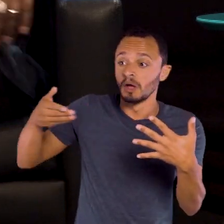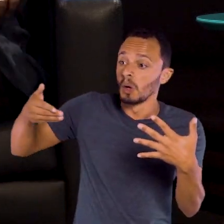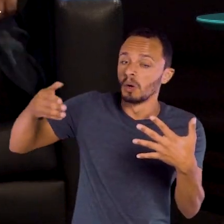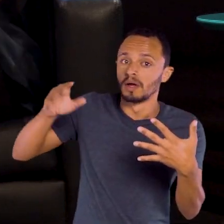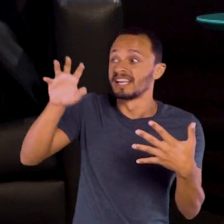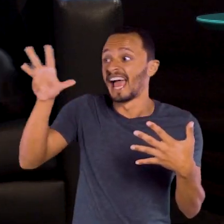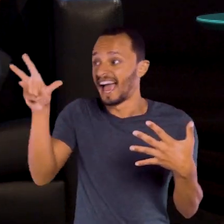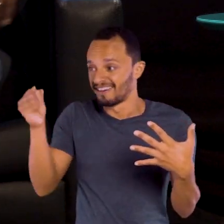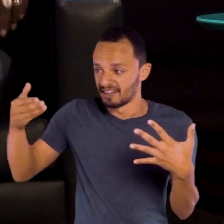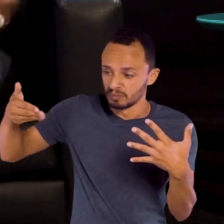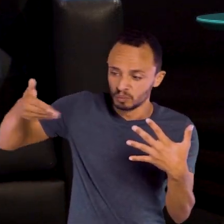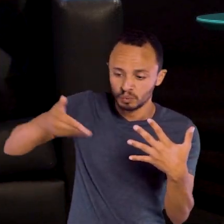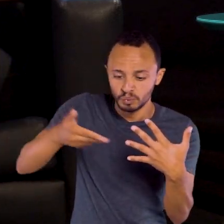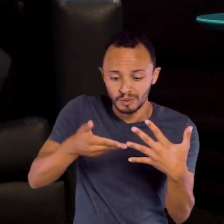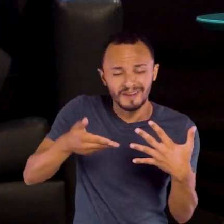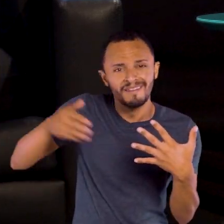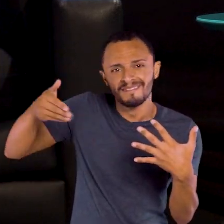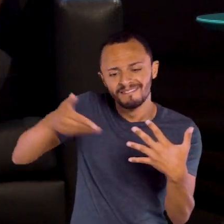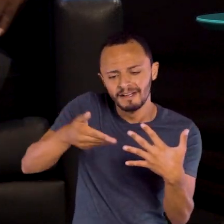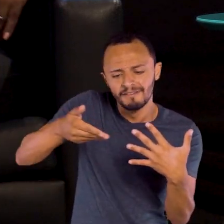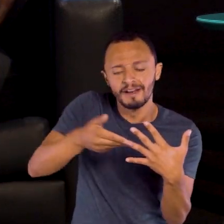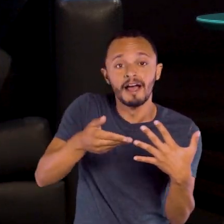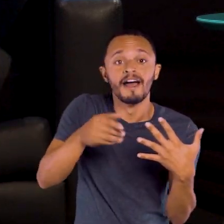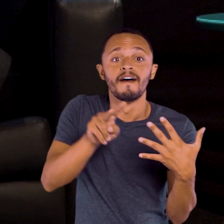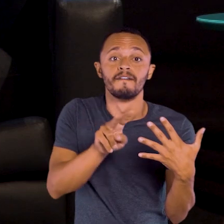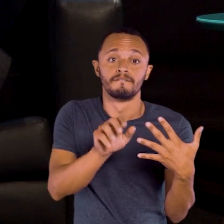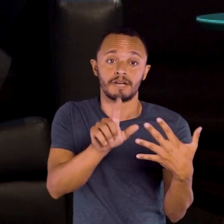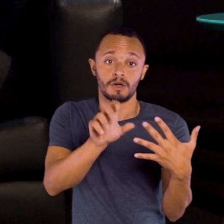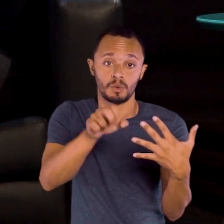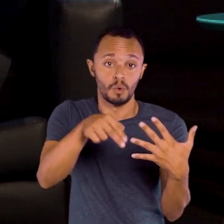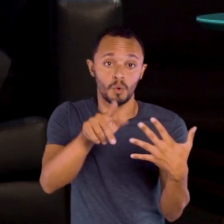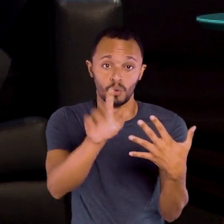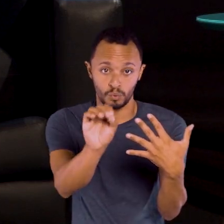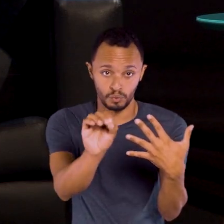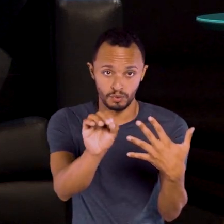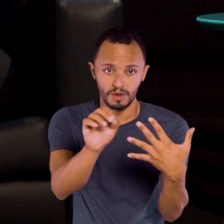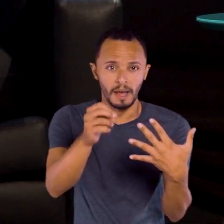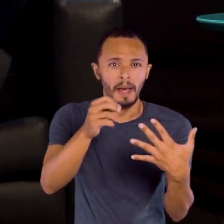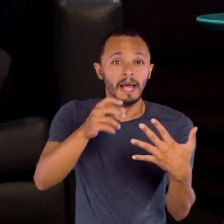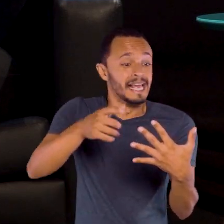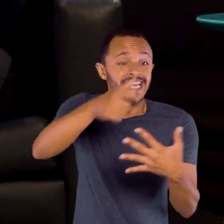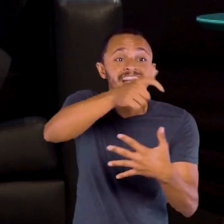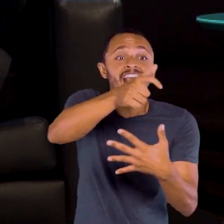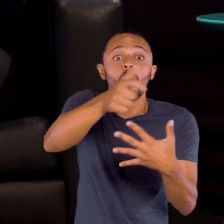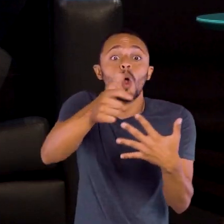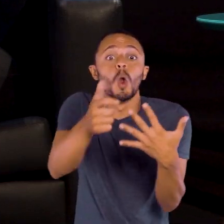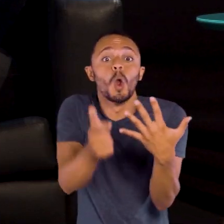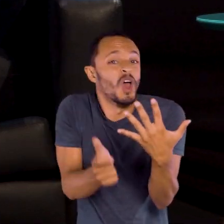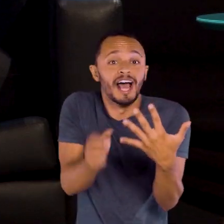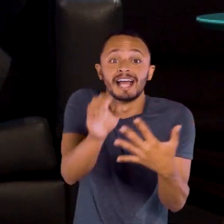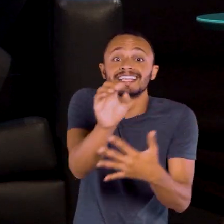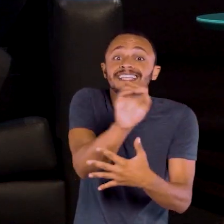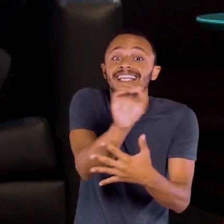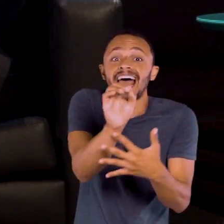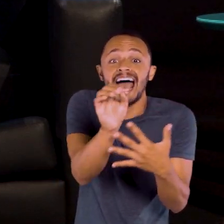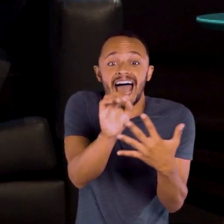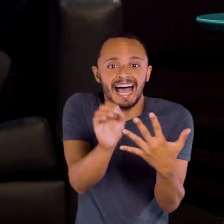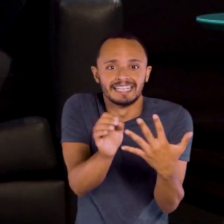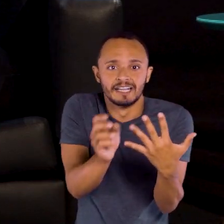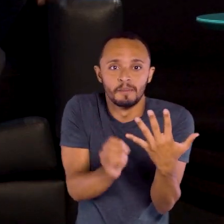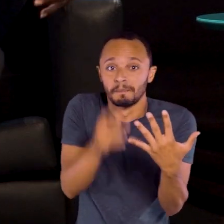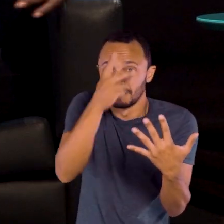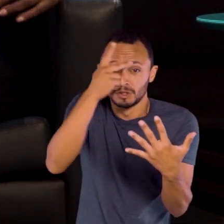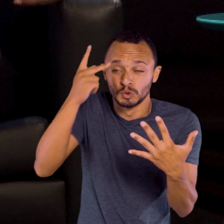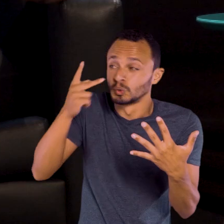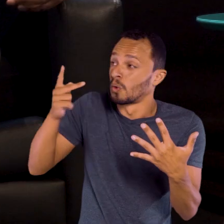falava da Aringa do Valongo, ou seja, em nenhum outro lugar tantas pessoas de tantos lugares